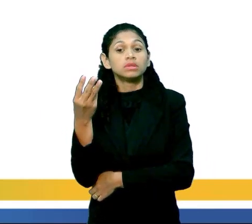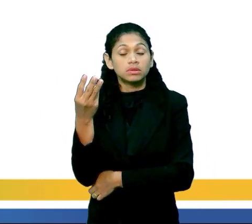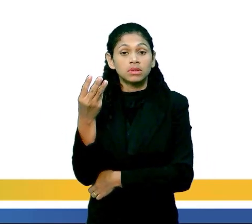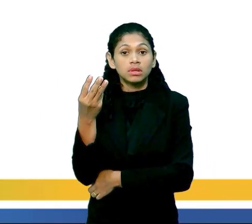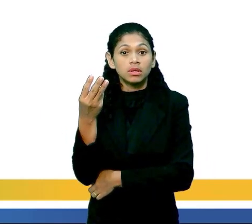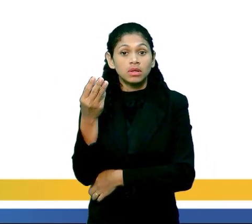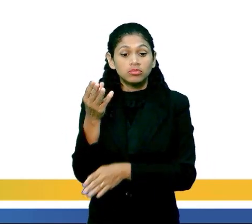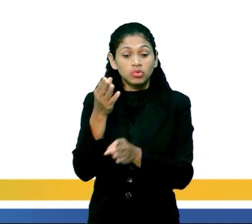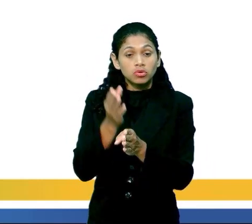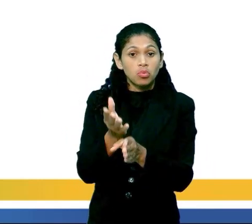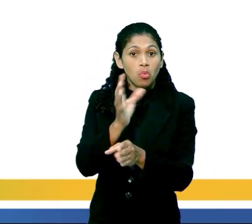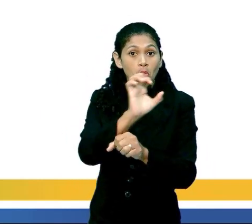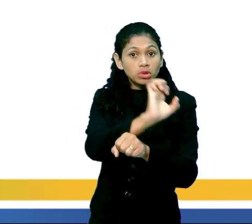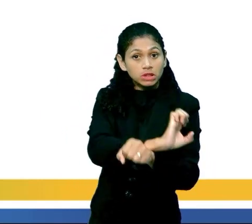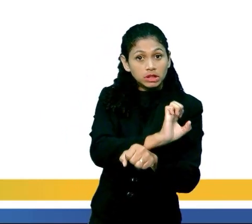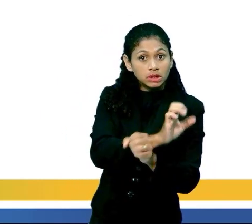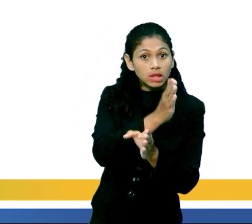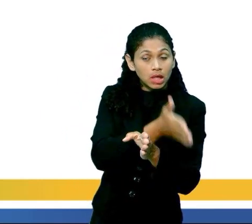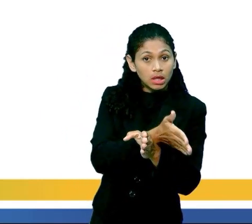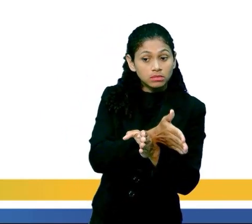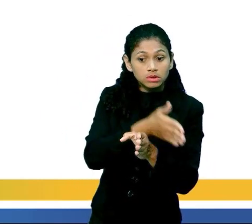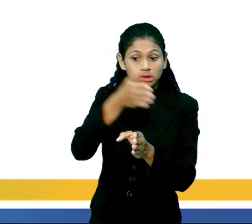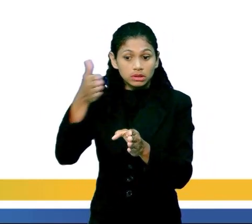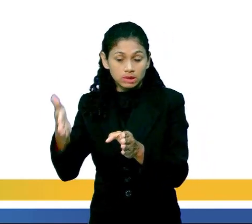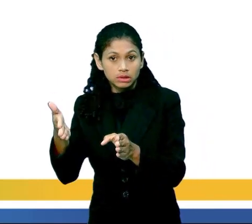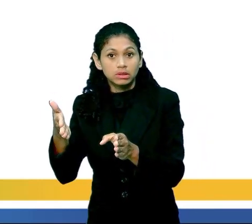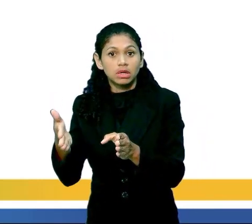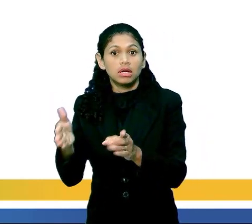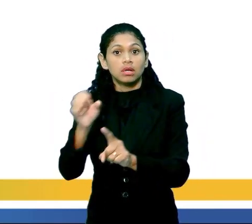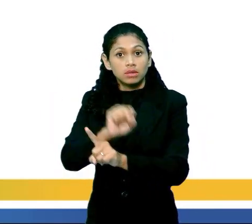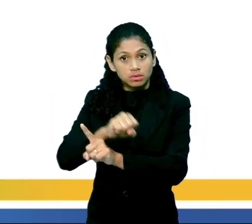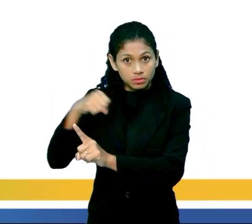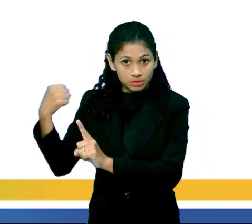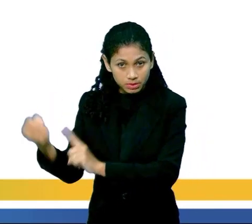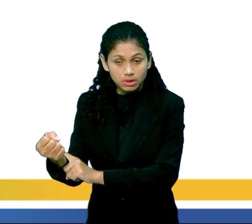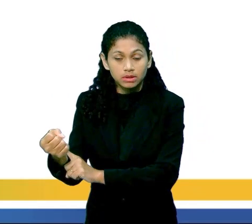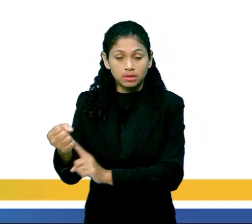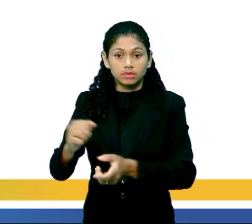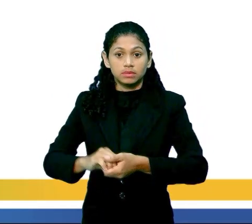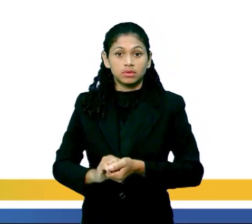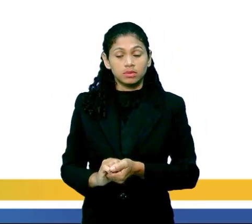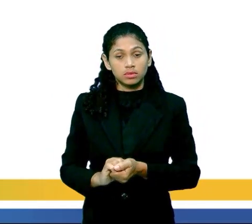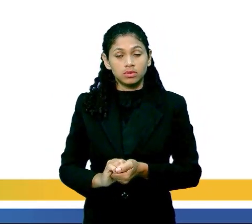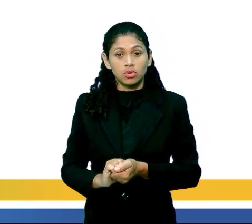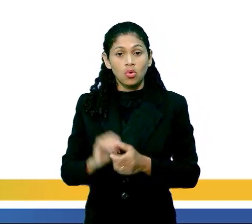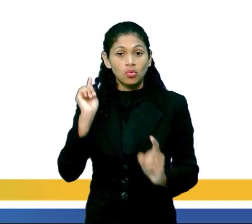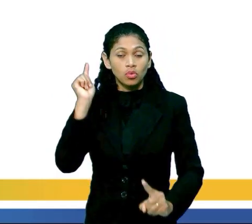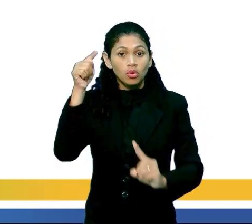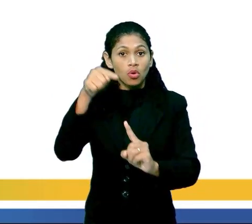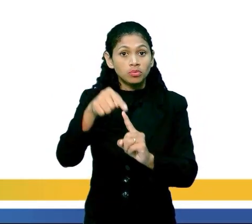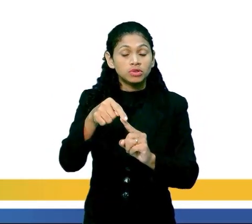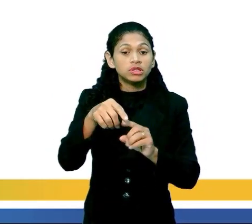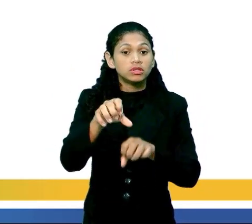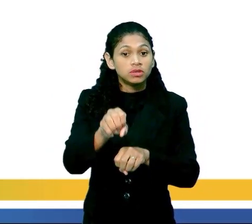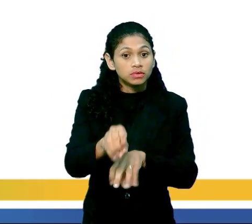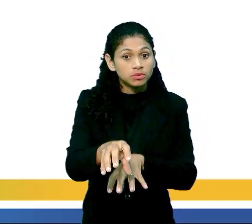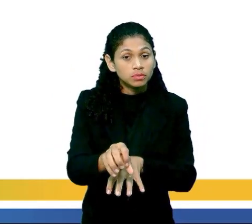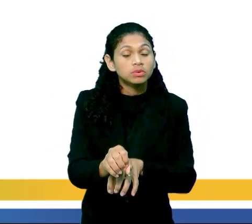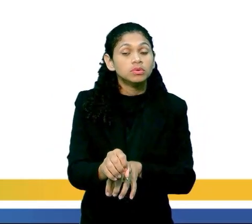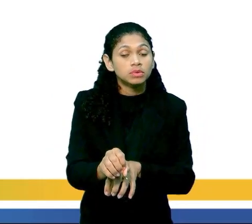a sociedade civil, visando a produção de bens e serviços públicos.